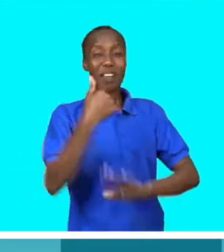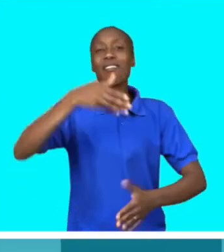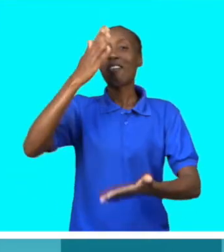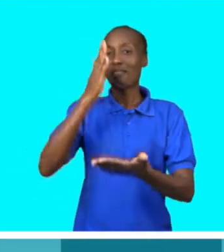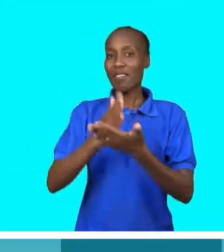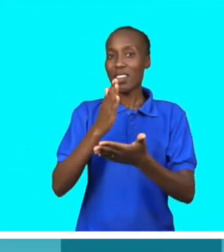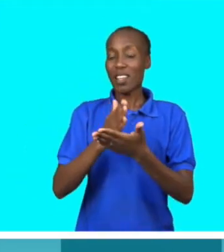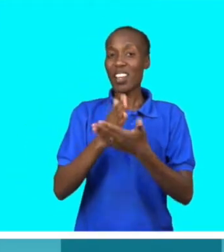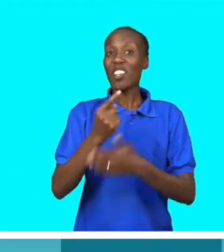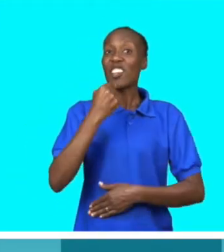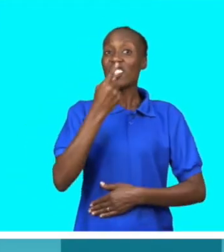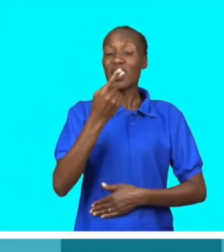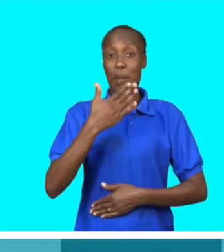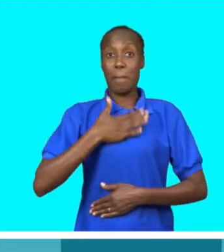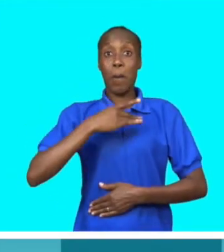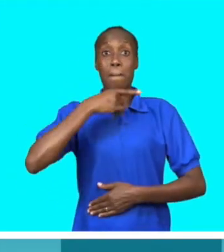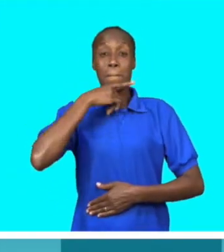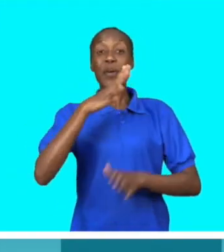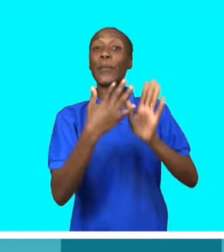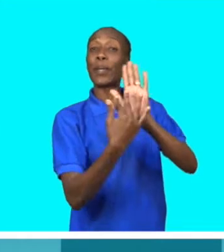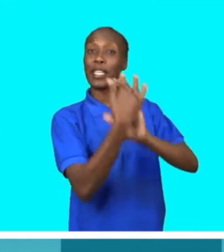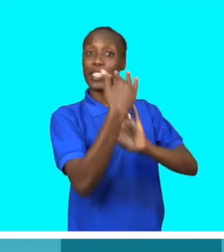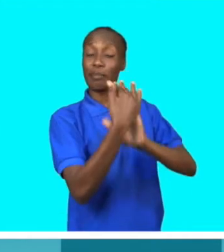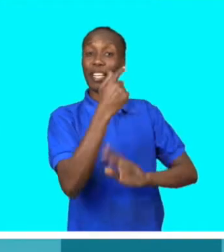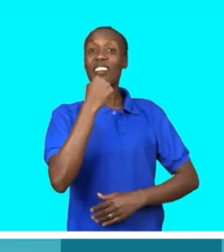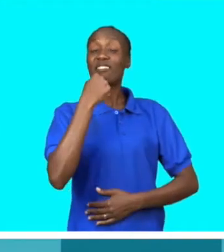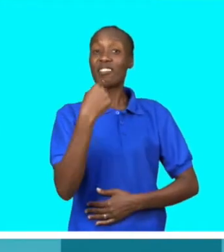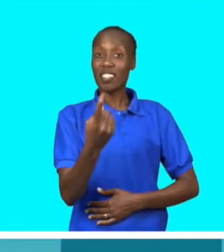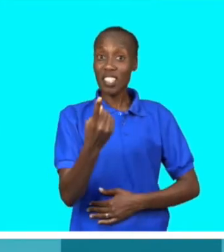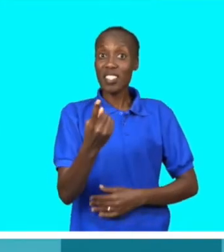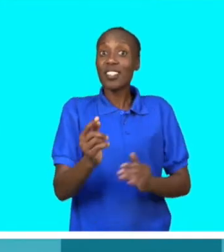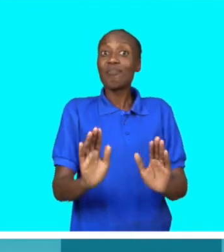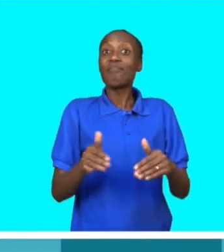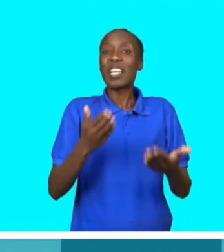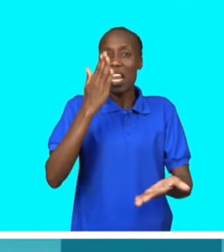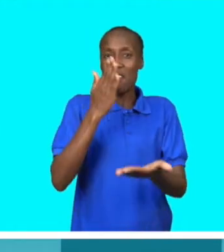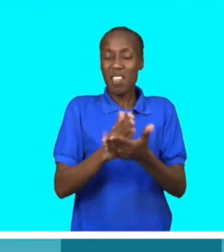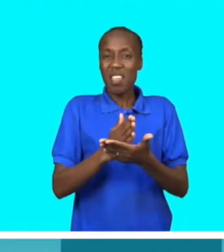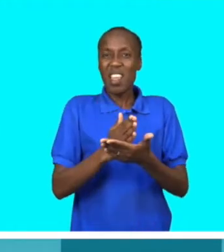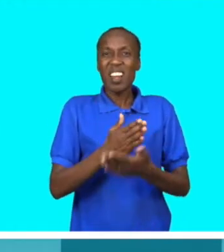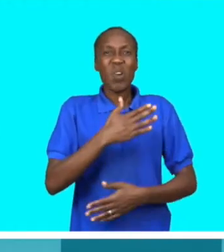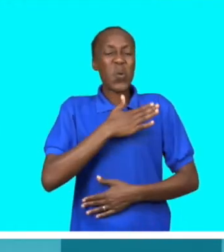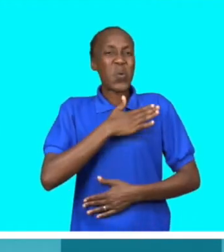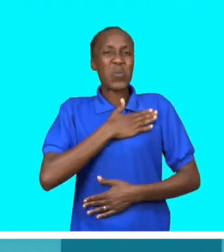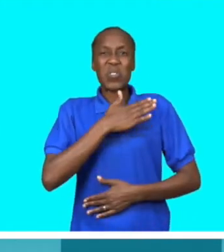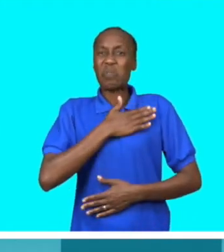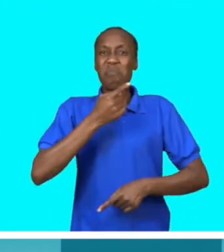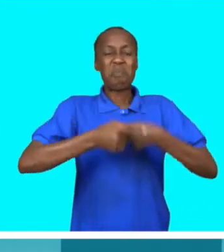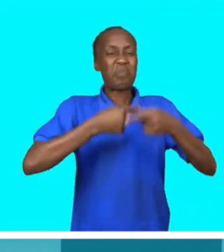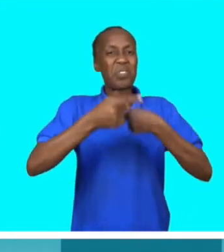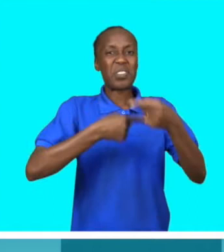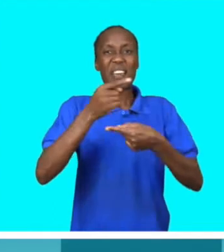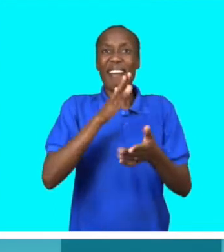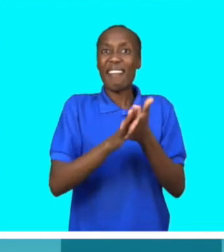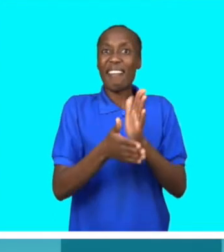mesma. Assim, dizem que, segundo meu pai, relatou, ele disse que na verdade eu desliguei-me naquele momento por